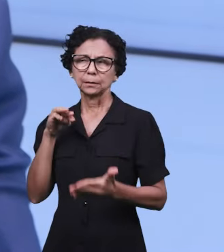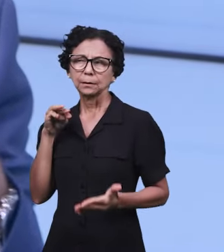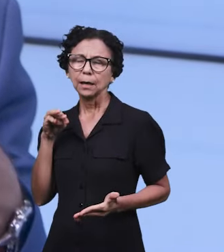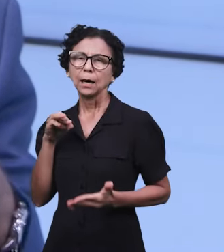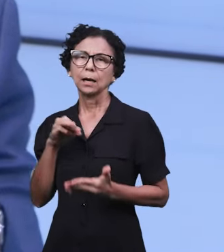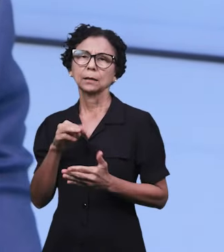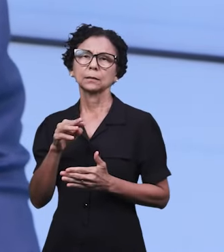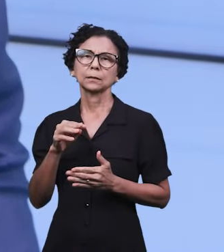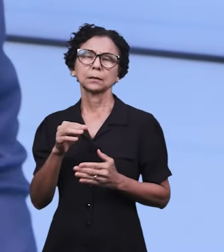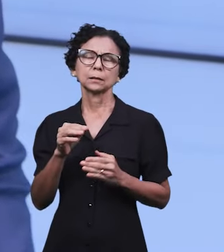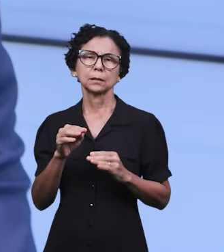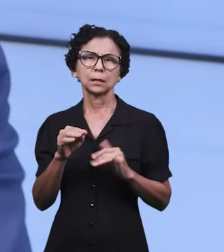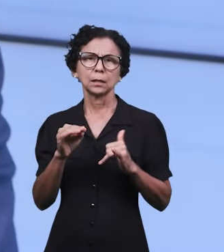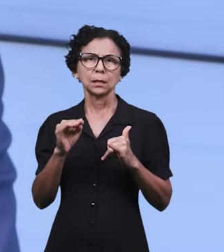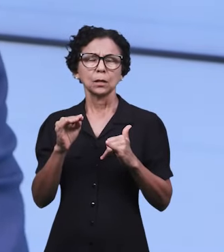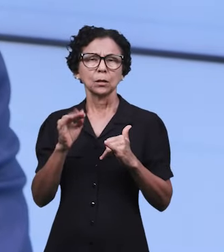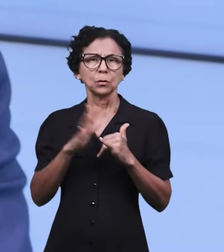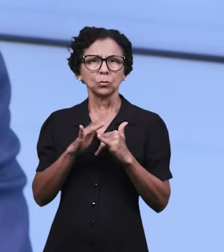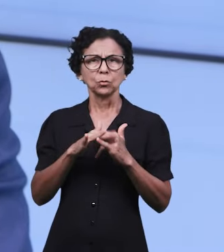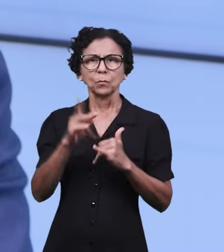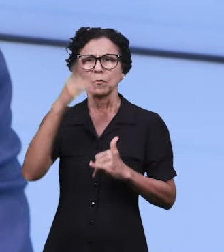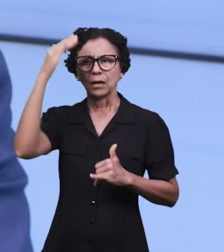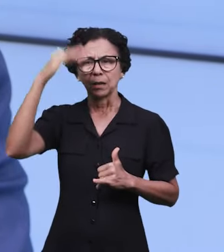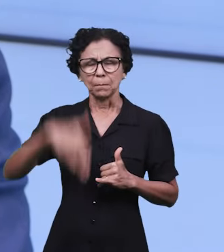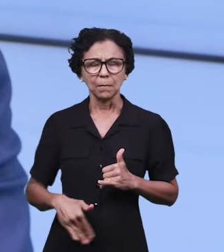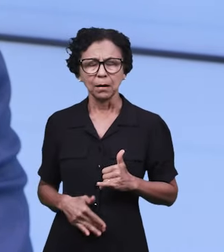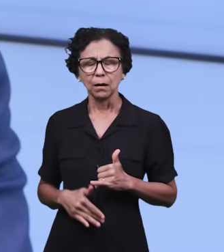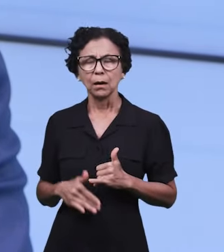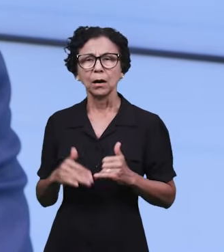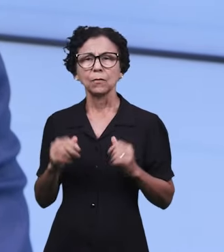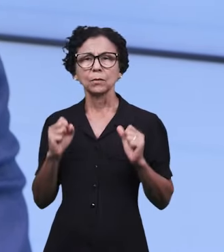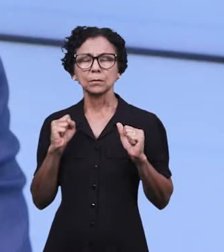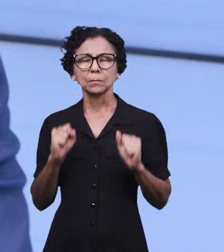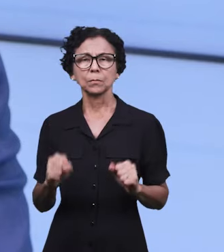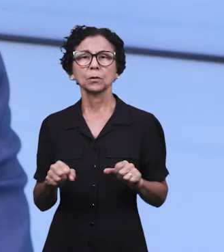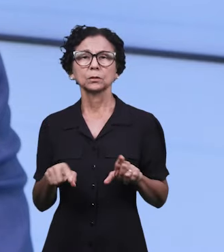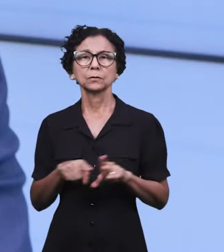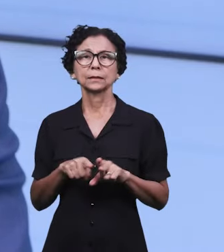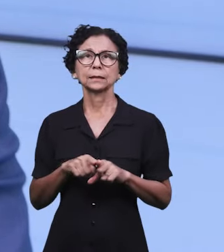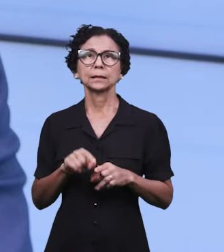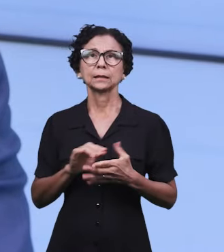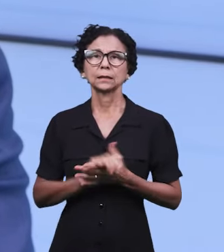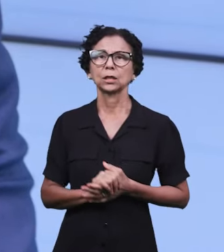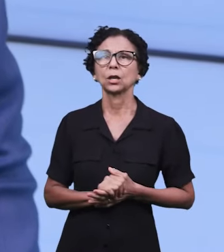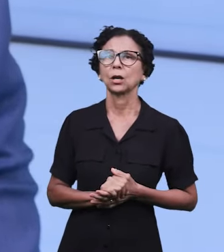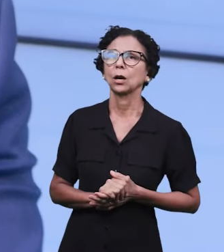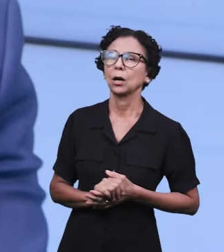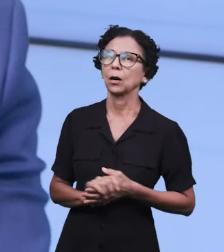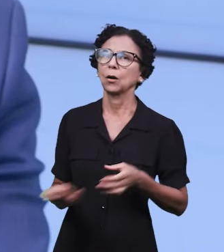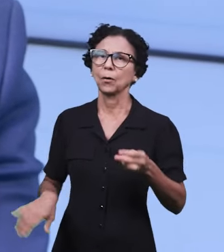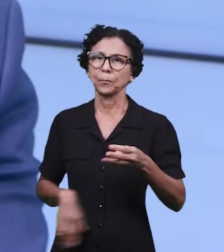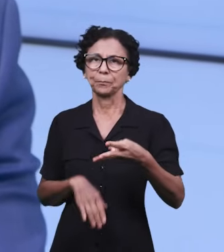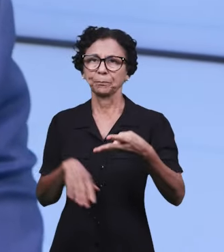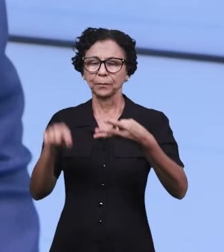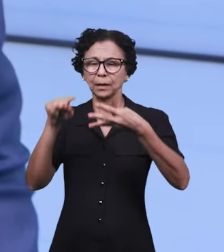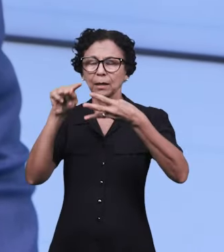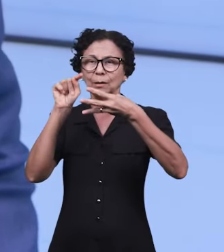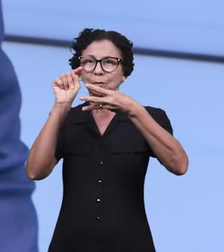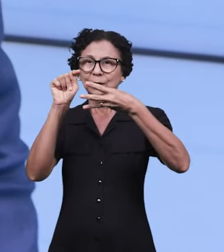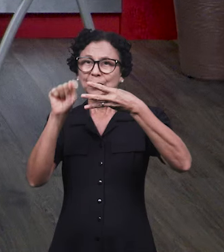traz informações verídicas você pode também colocar apertar para YouTube não te recomendar mais esse